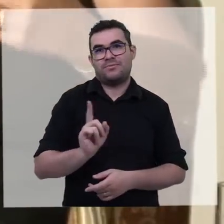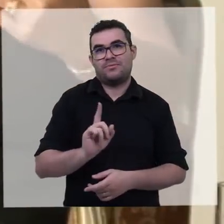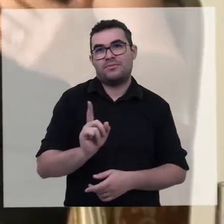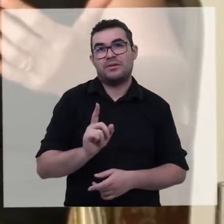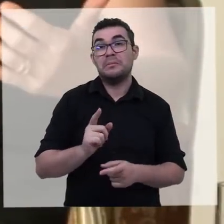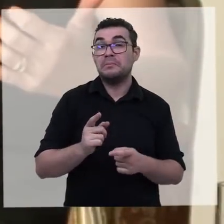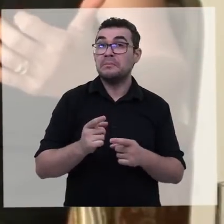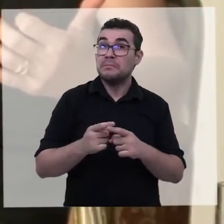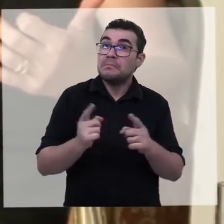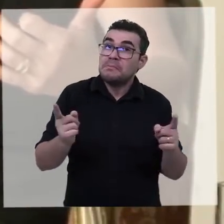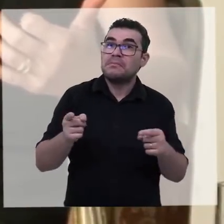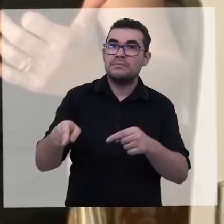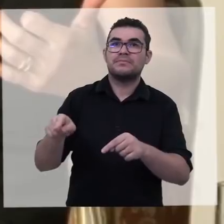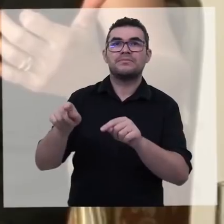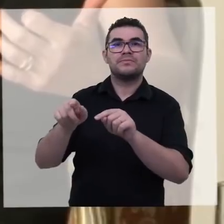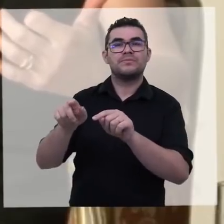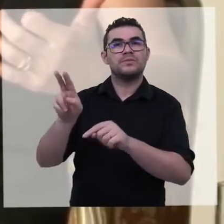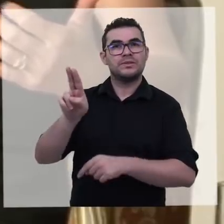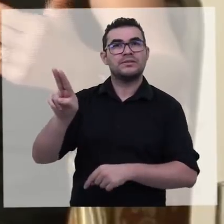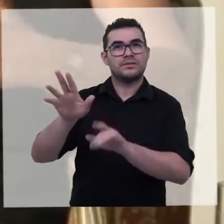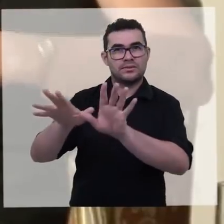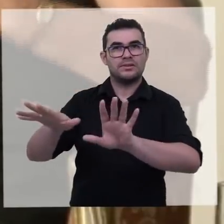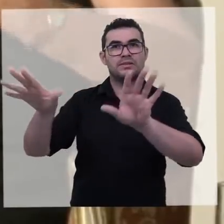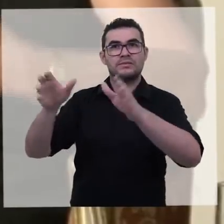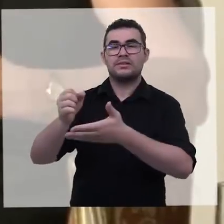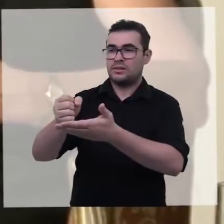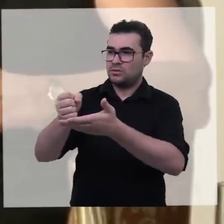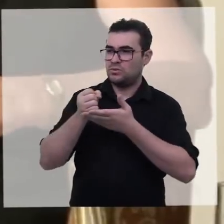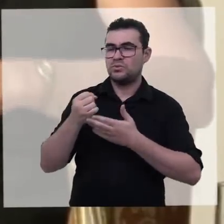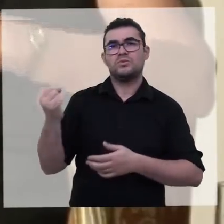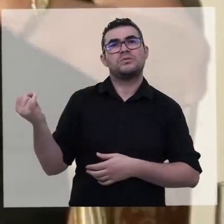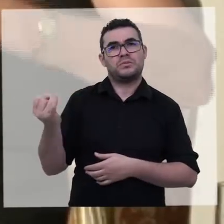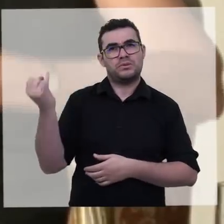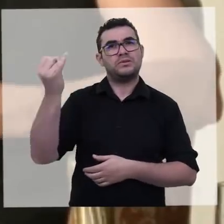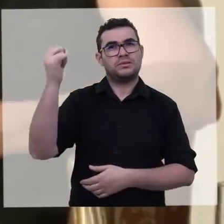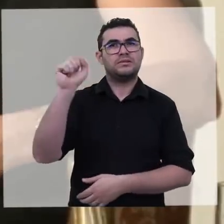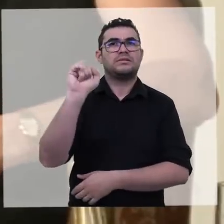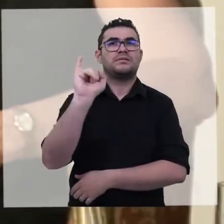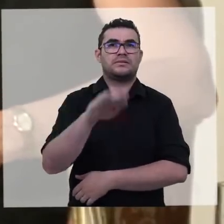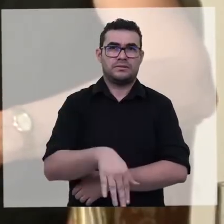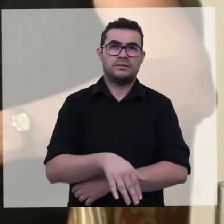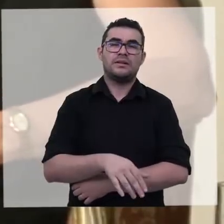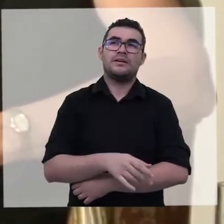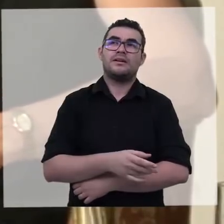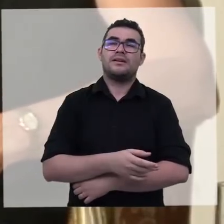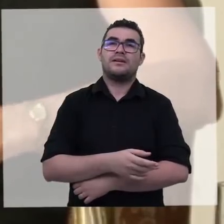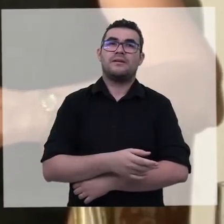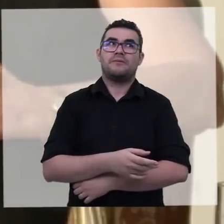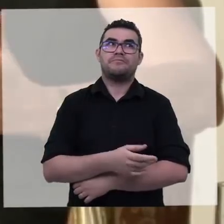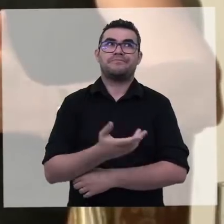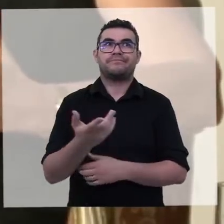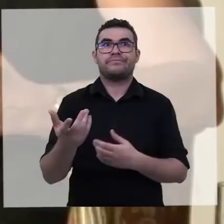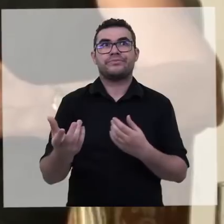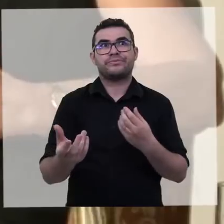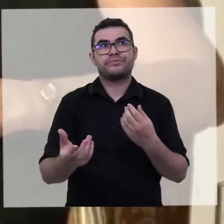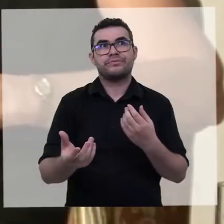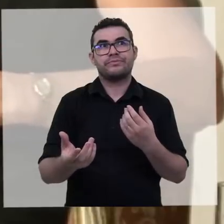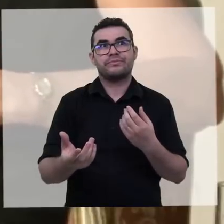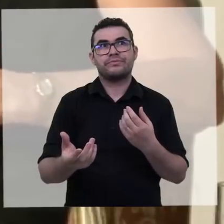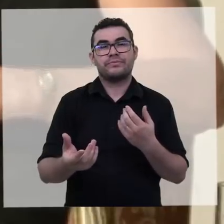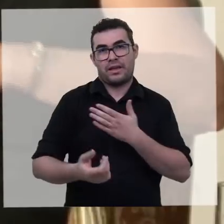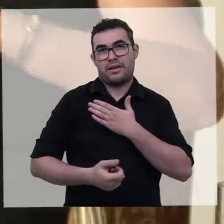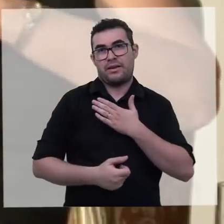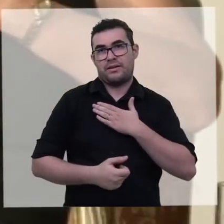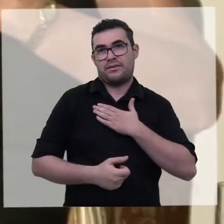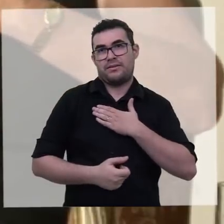a universidade teve uma importância muito grande, né? Todo o meu amadurecimento, toda a oportunidade de trabalho, como